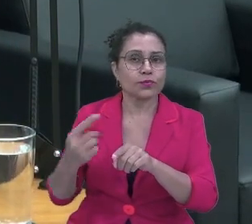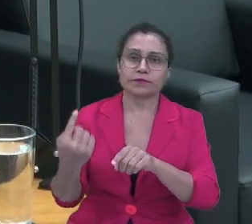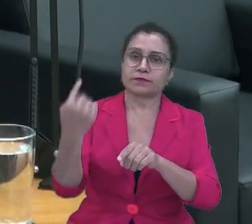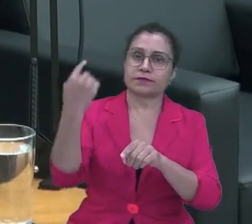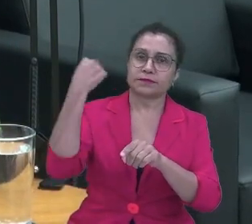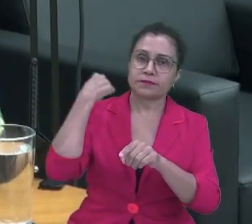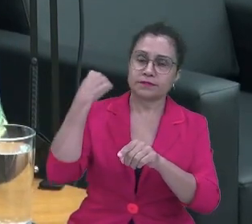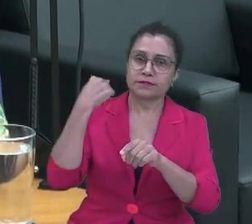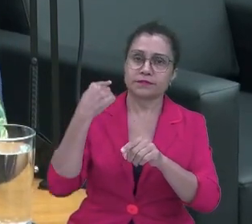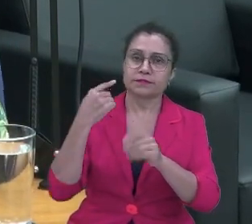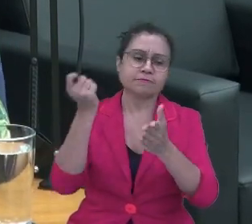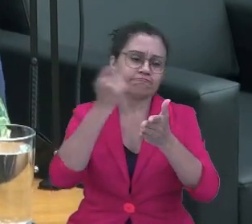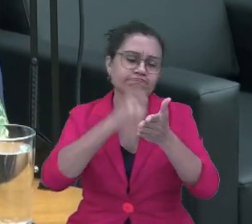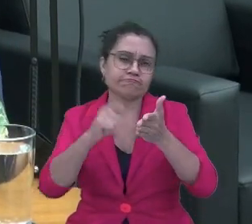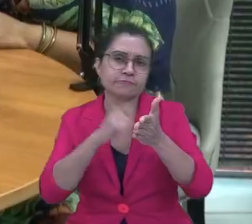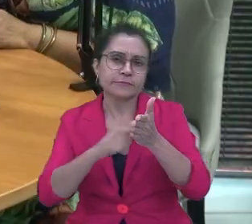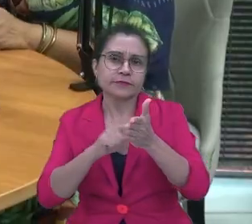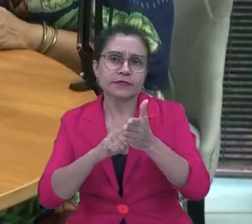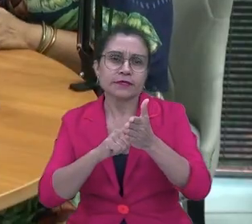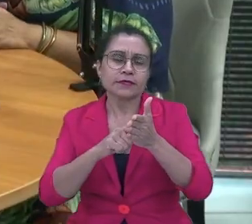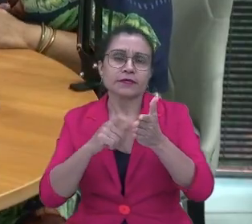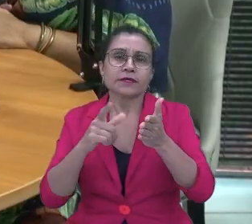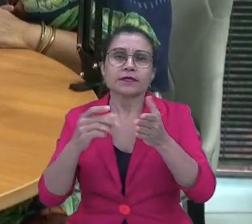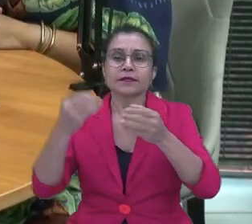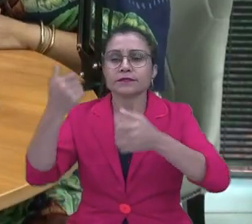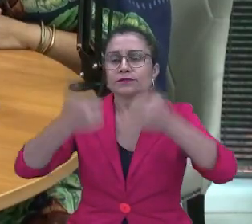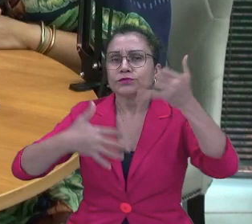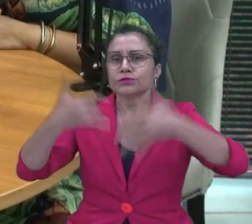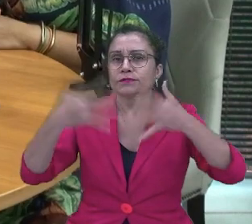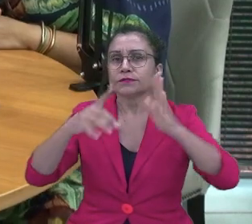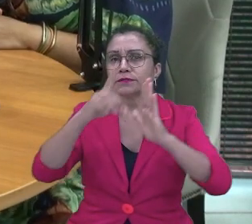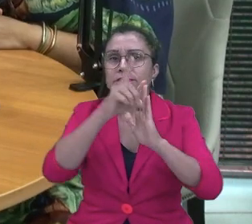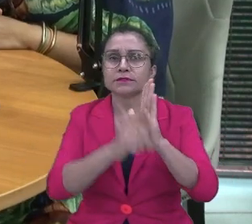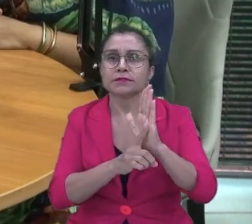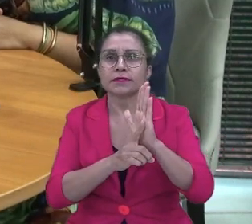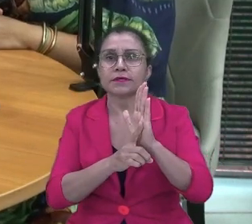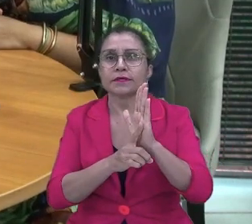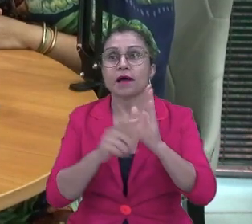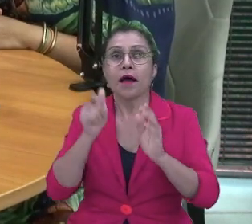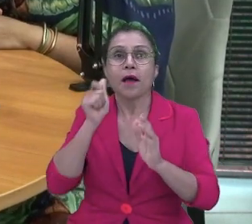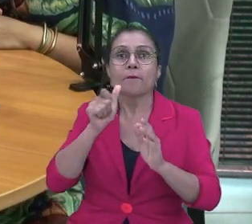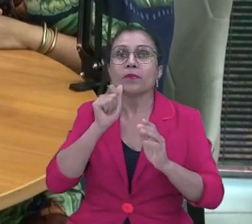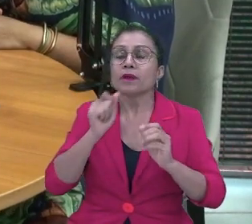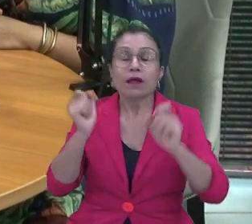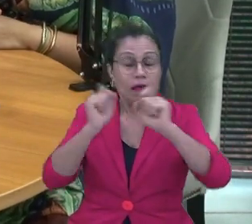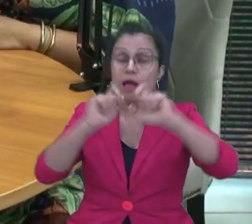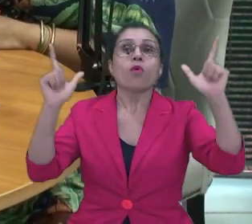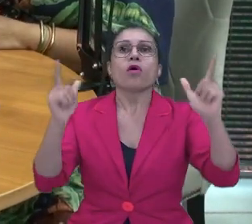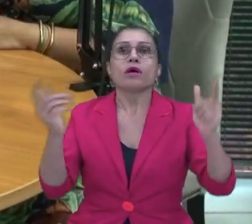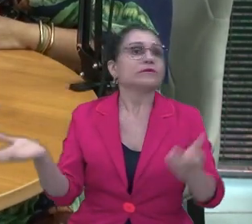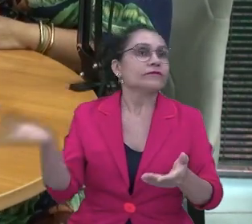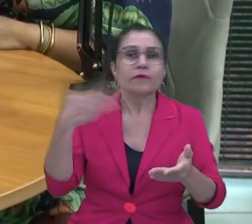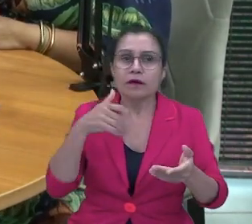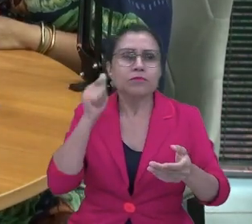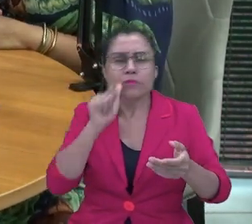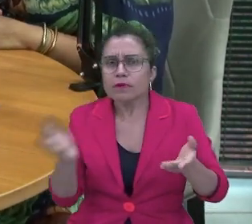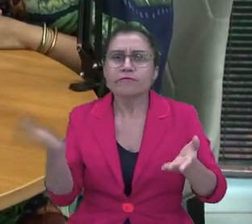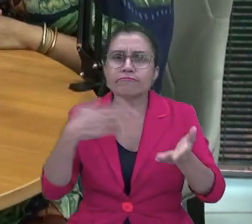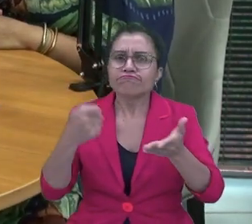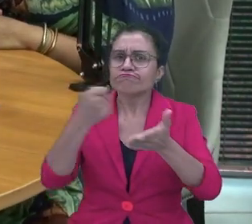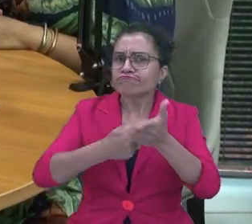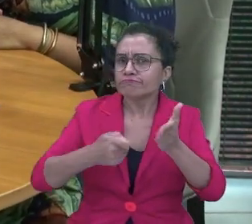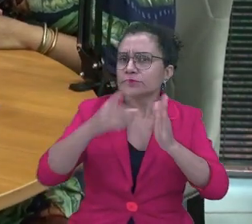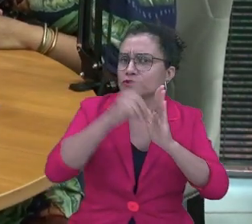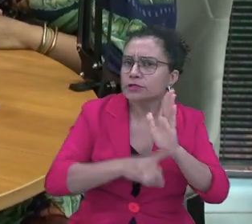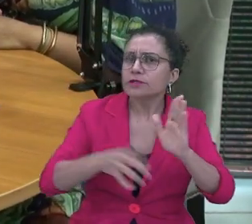isso, escreve, faz essa escrita, e dentro dessa fala desses direitos dela, ela fala assim, mulher, acorda. Mulher, vamos atrás dos